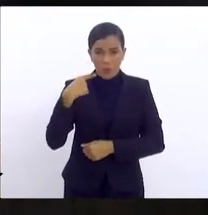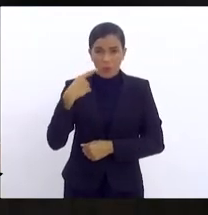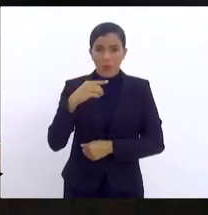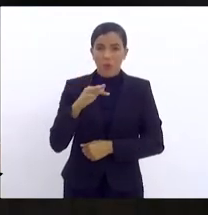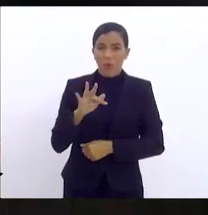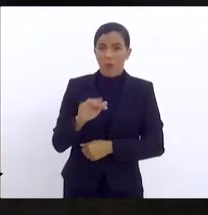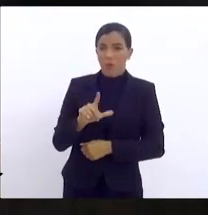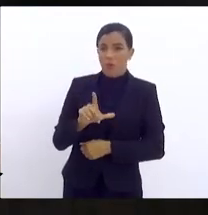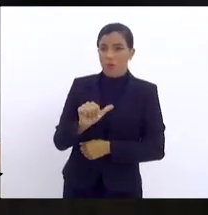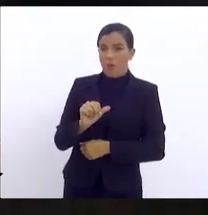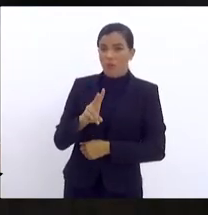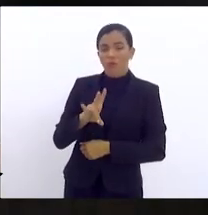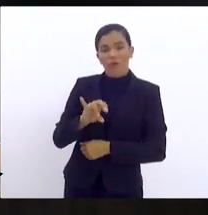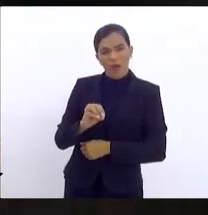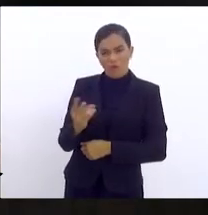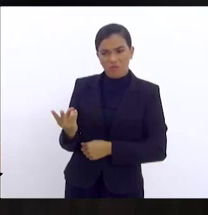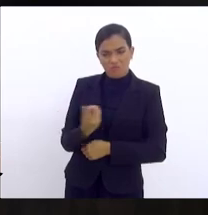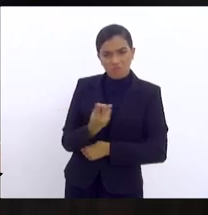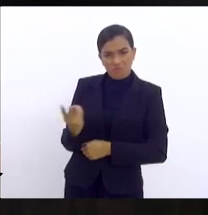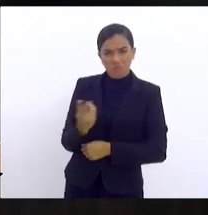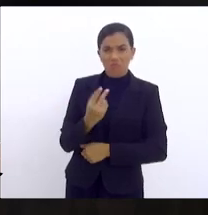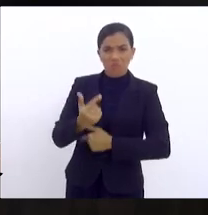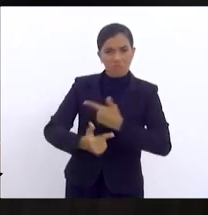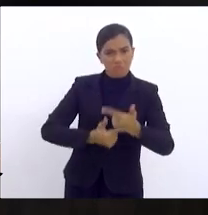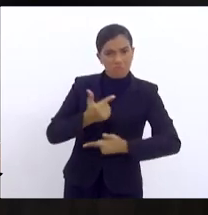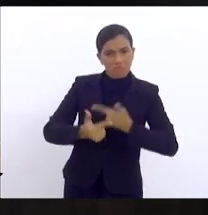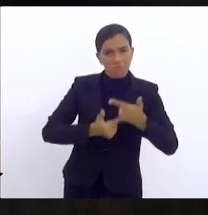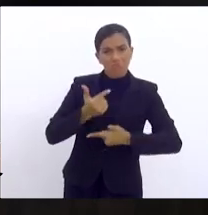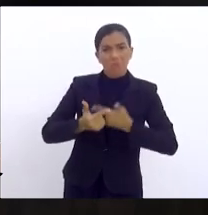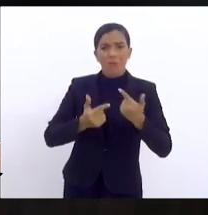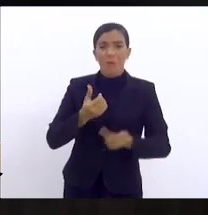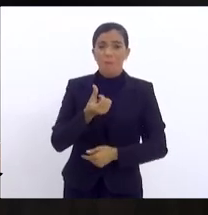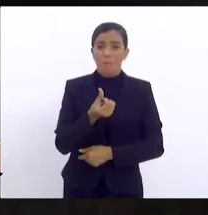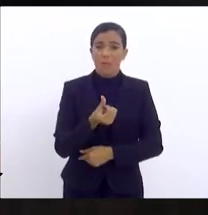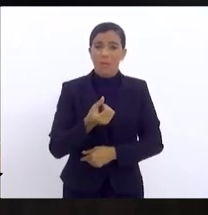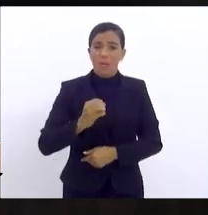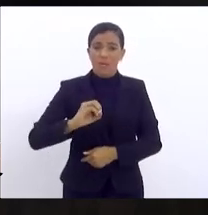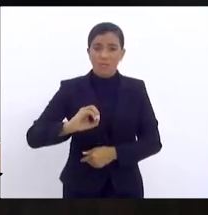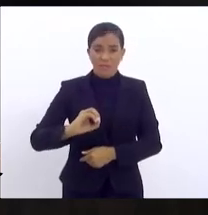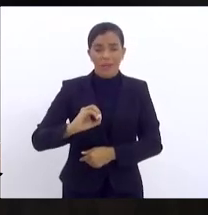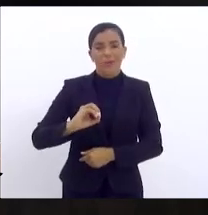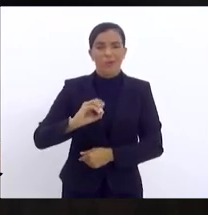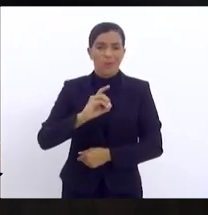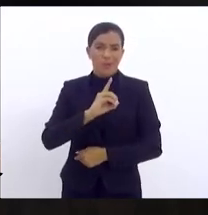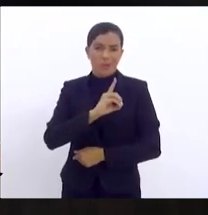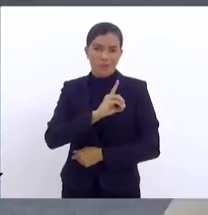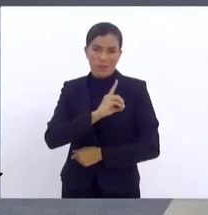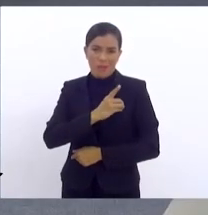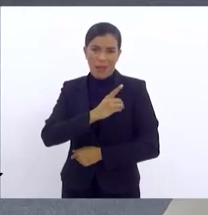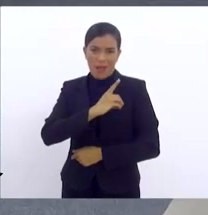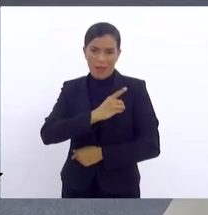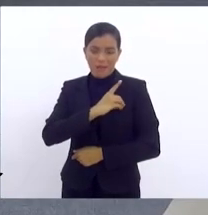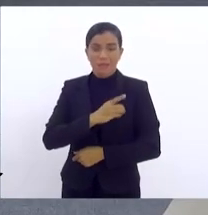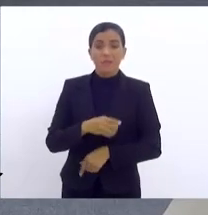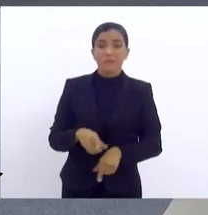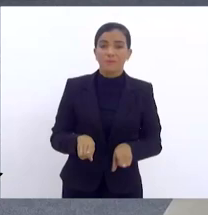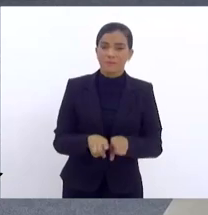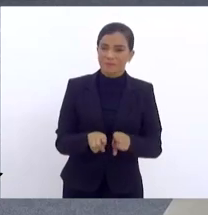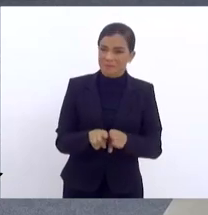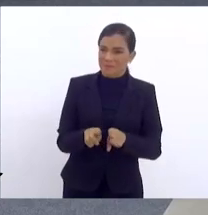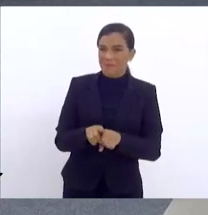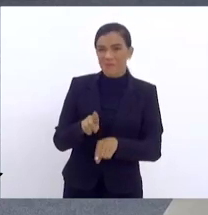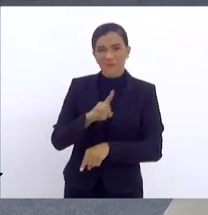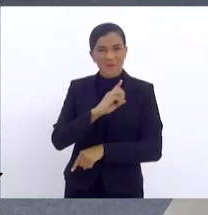Flávio vem fazendo excelente trabalho também ali na 600 DP perturba um pouco menos o delegado perturba mais o